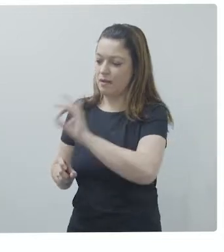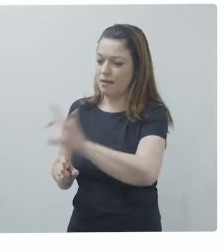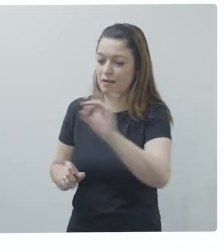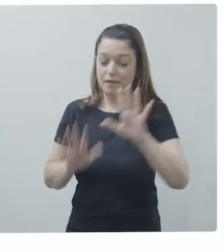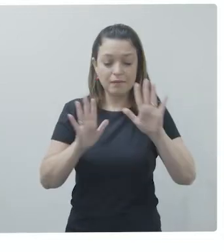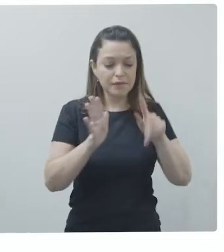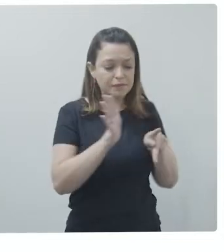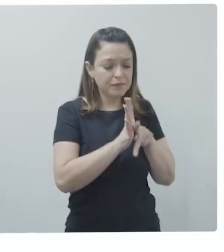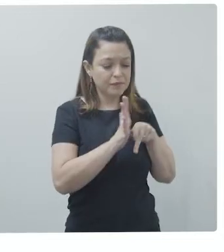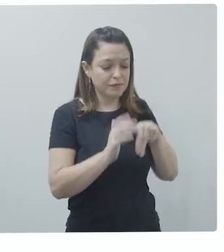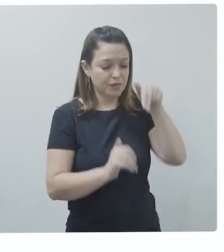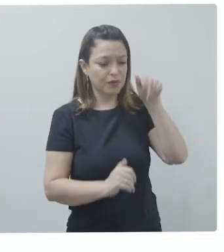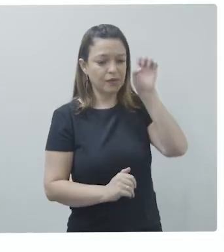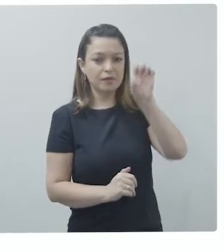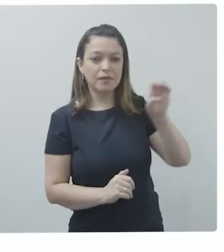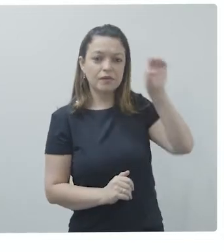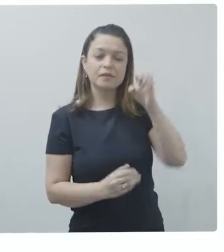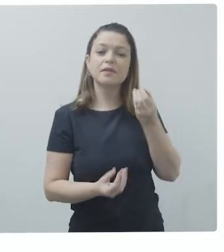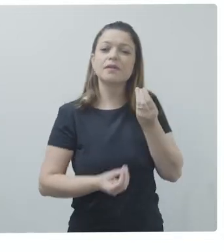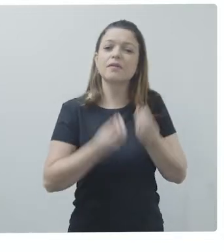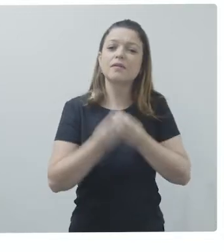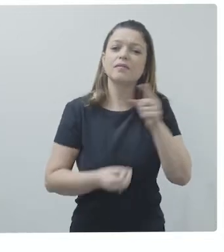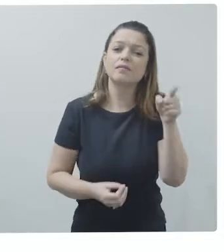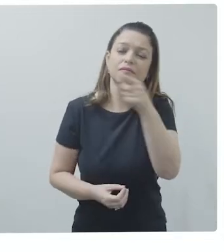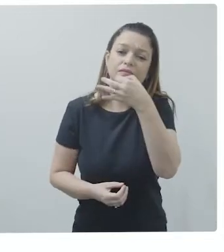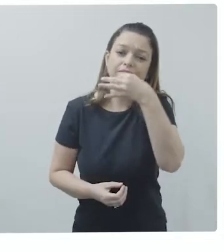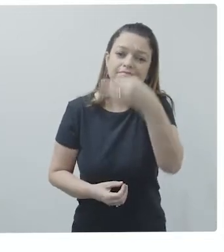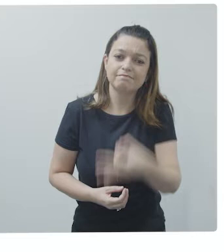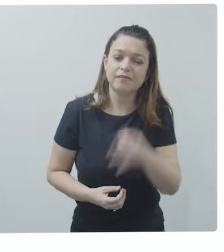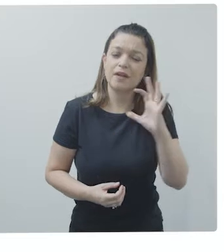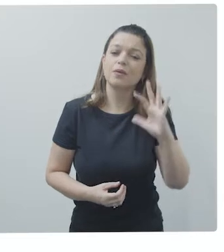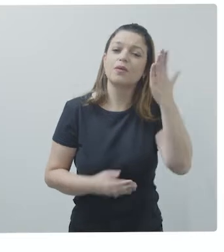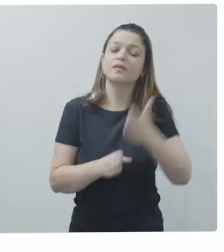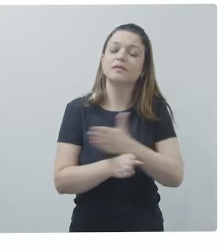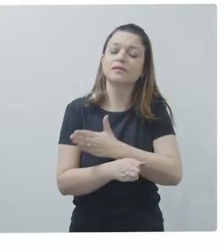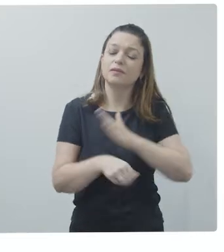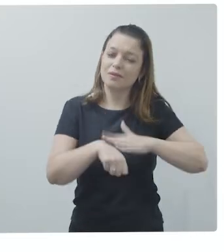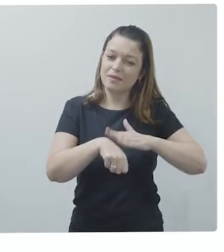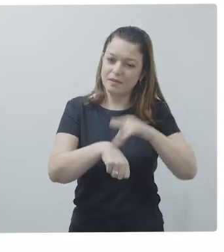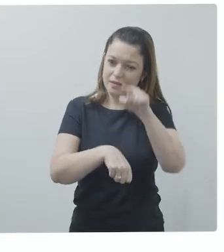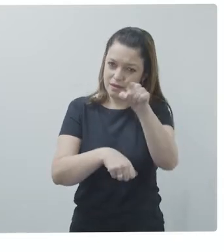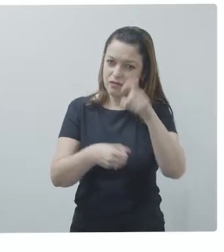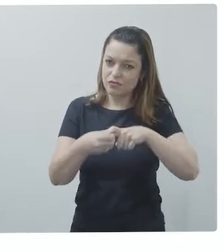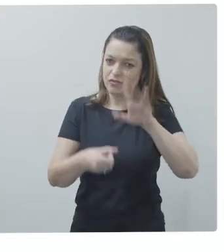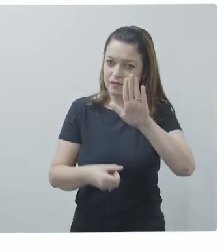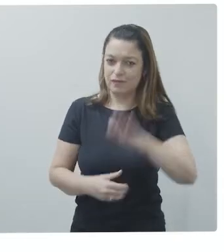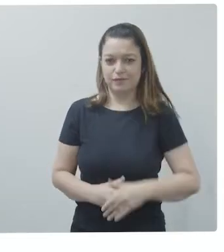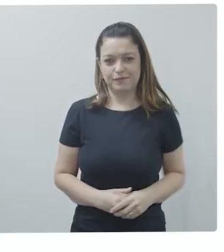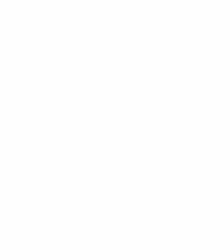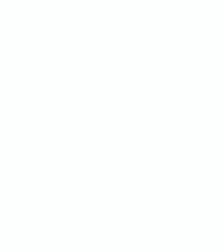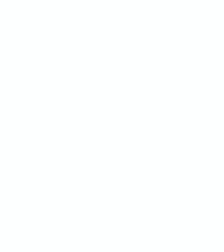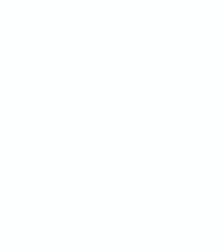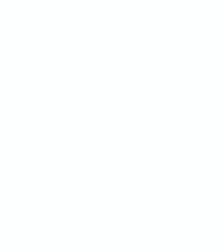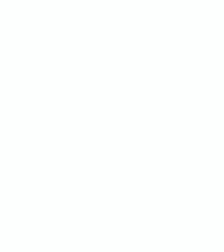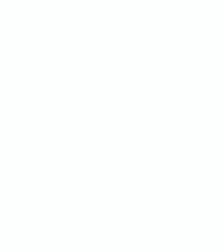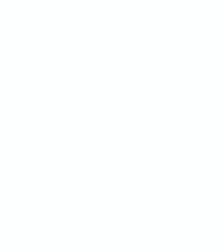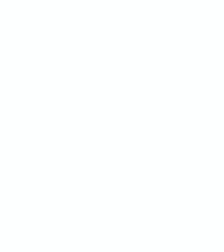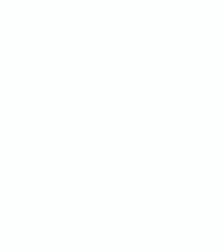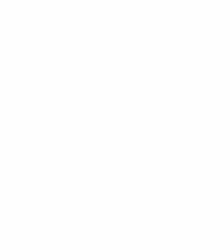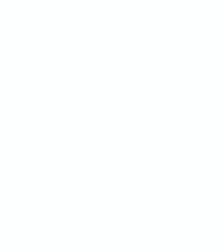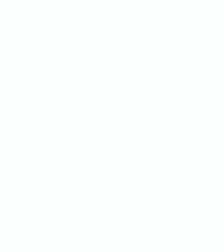mitologia nórdica, como que você acha que isso pode ter acontecido? Vou dar um tempinho para você e eu já volto.